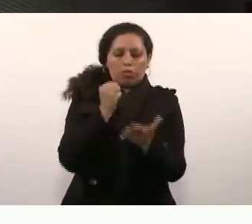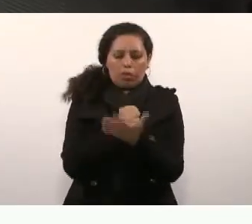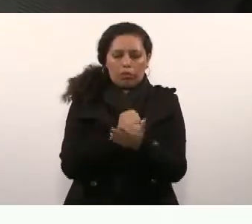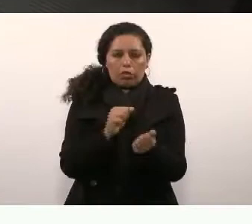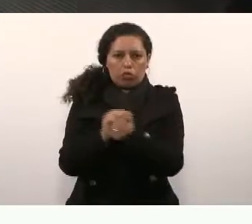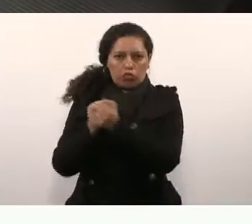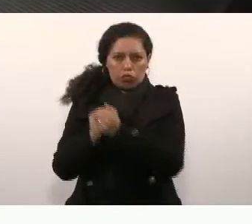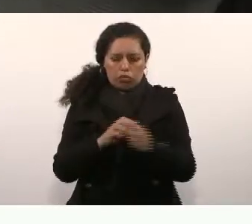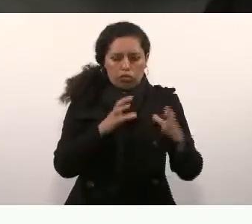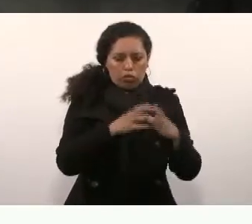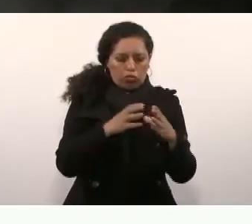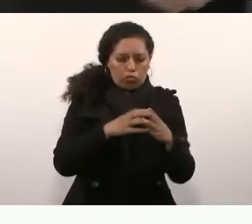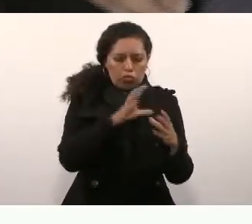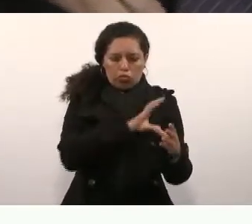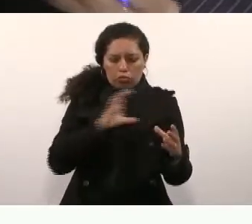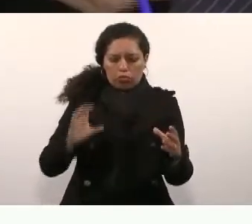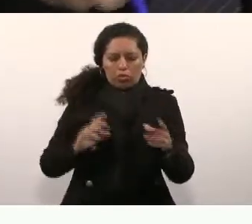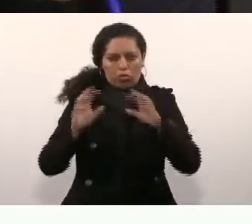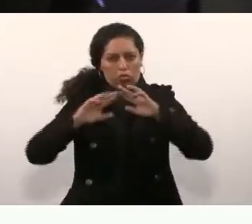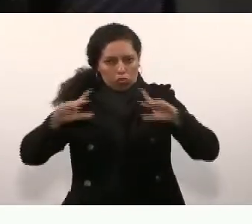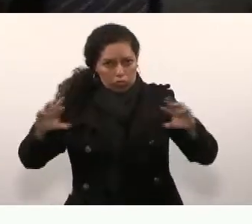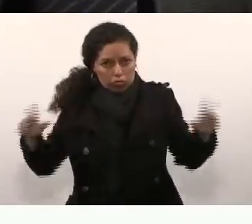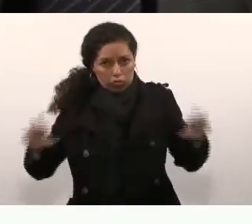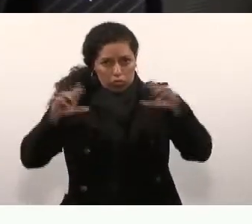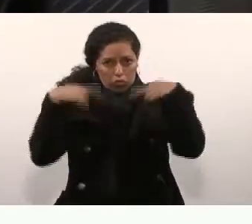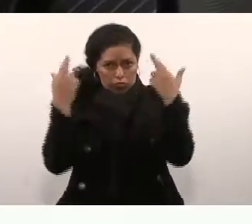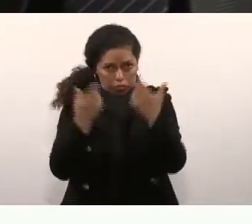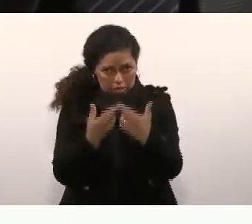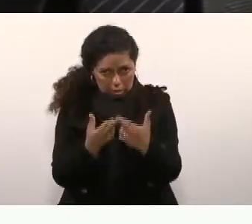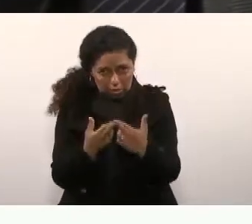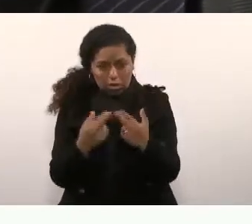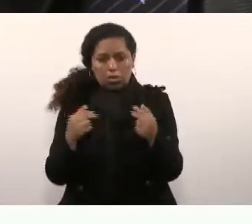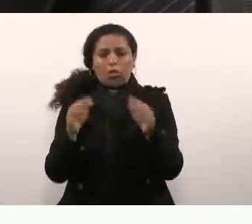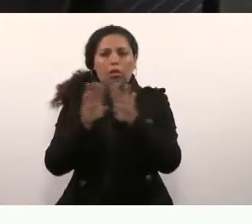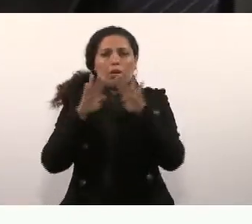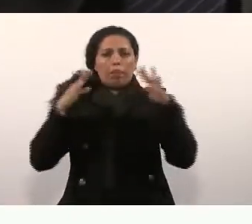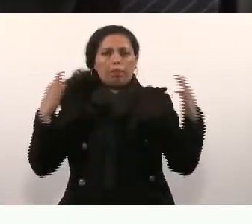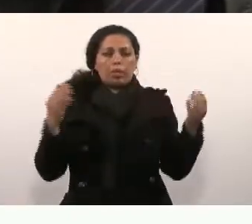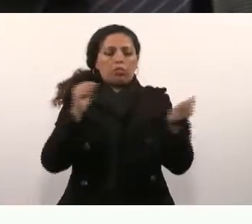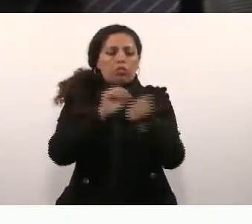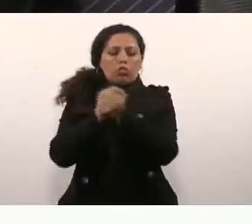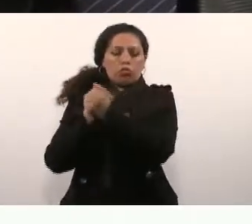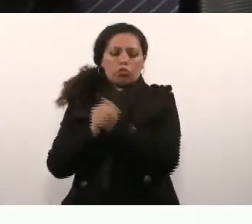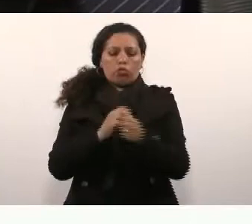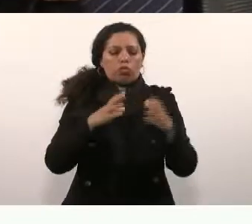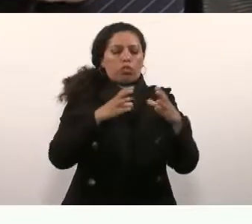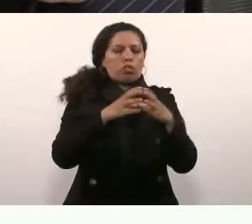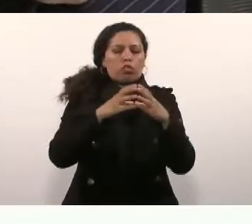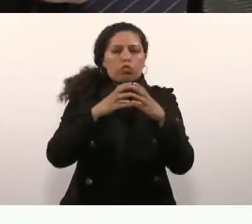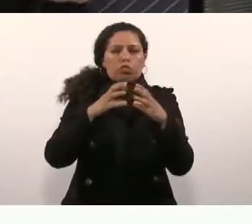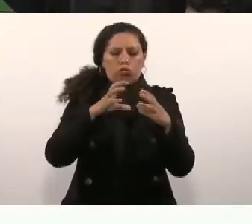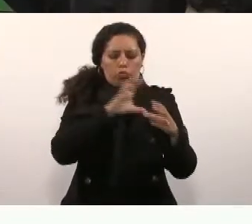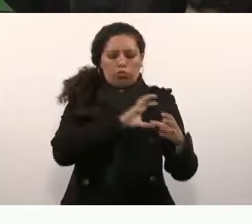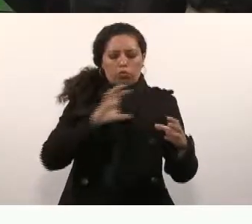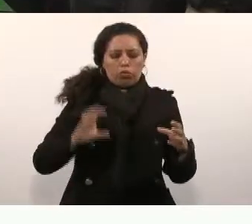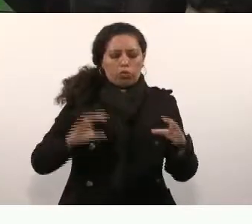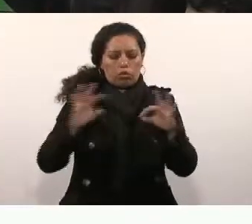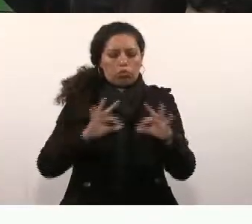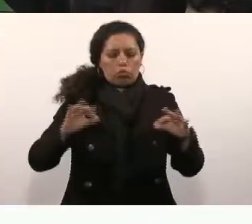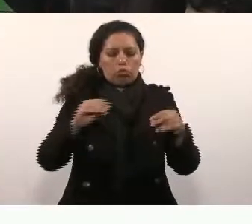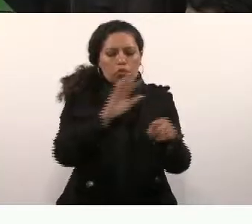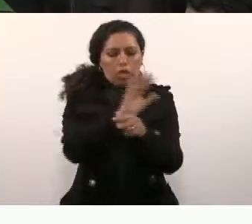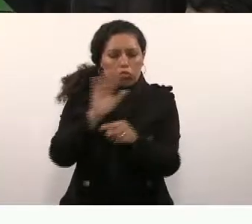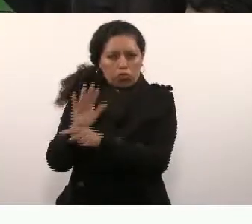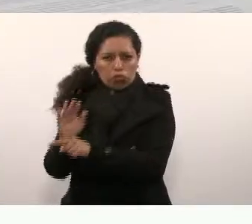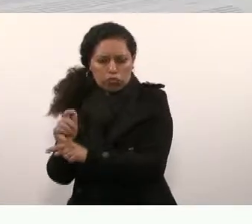demais comissões, e o deputado Valdec já está seguindo com a articulação disso. Tendo as outras comissões fechadas, a gente bate uma data. A própria presidência pode ajudar a